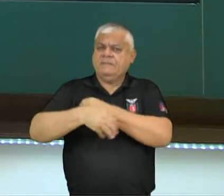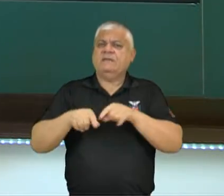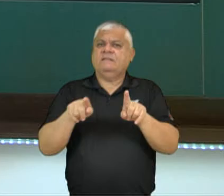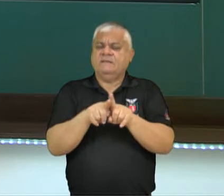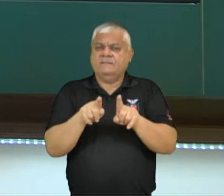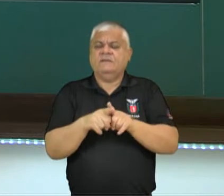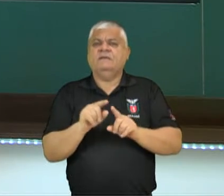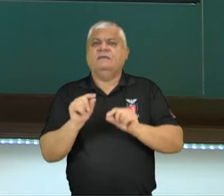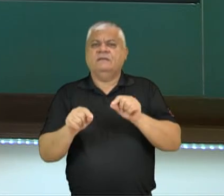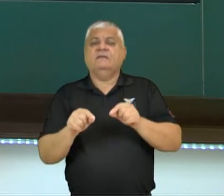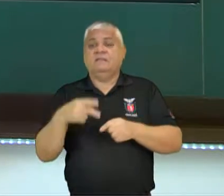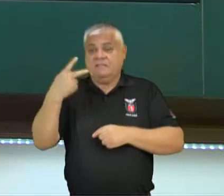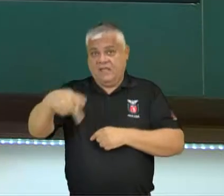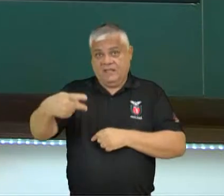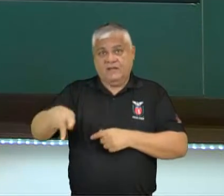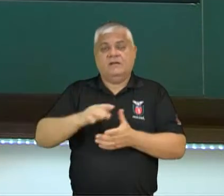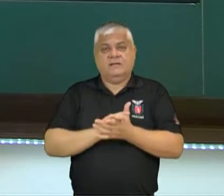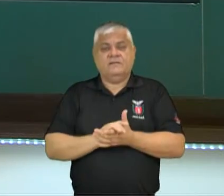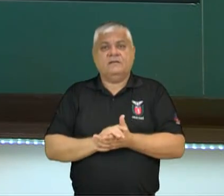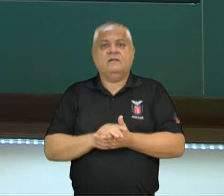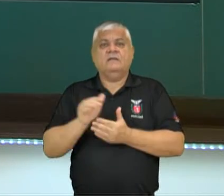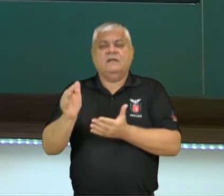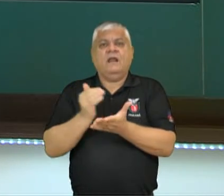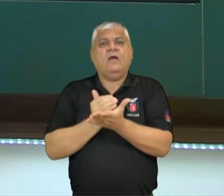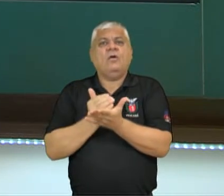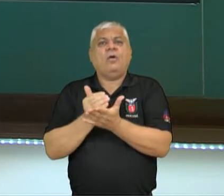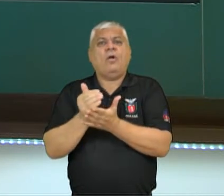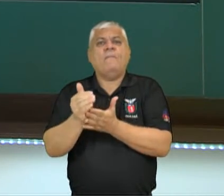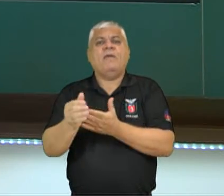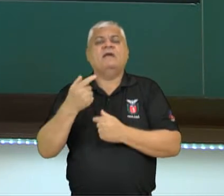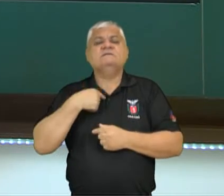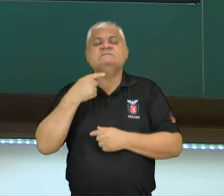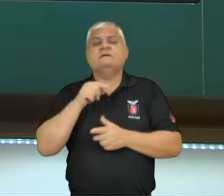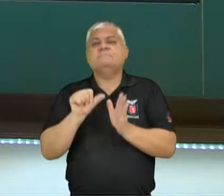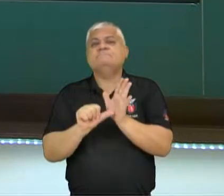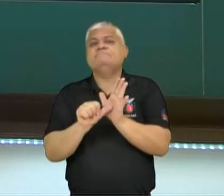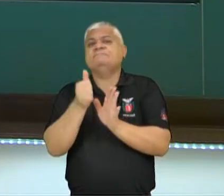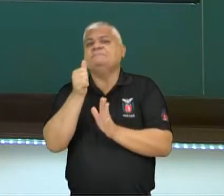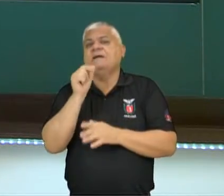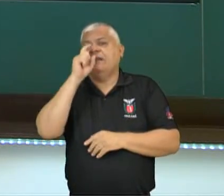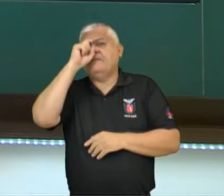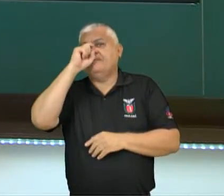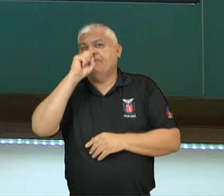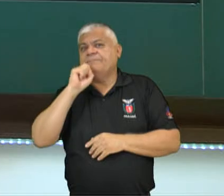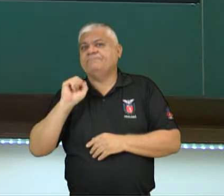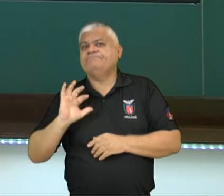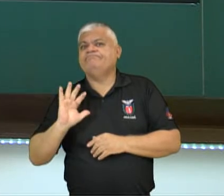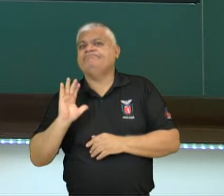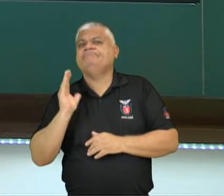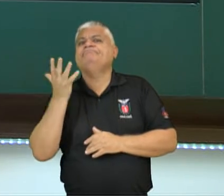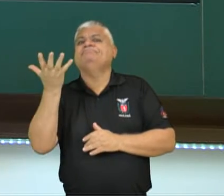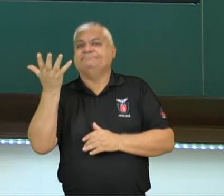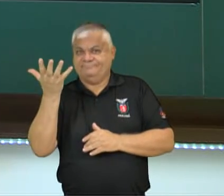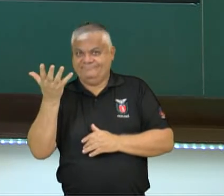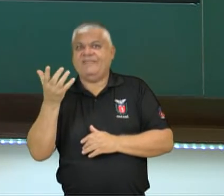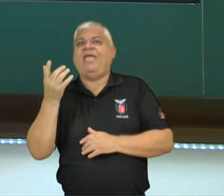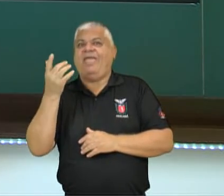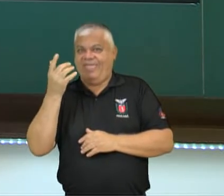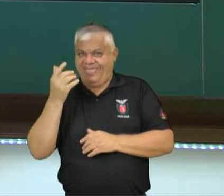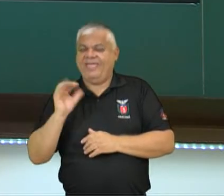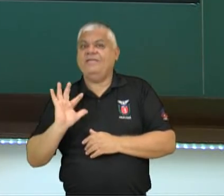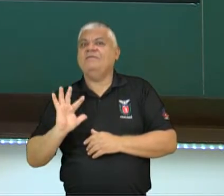até mesmo, né, a questão dela começar a sua fase reprodutiva, porque ela vai começar a ter